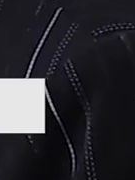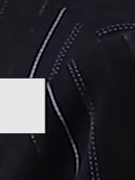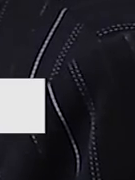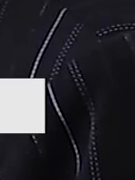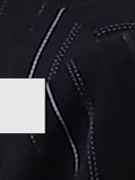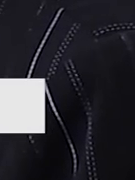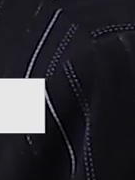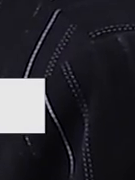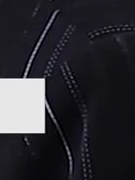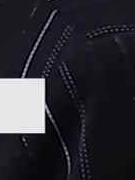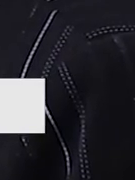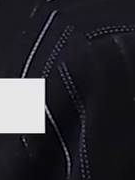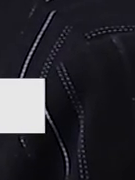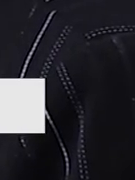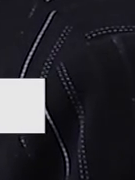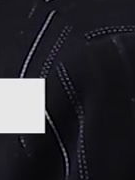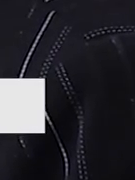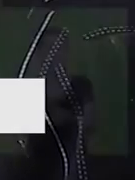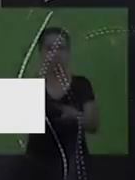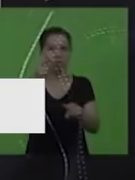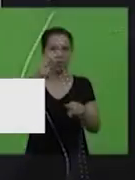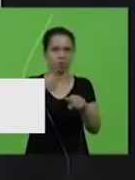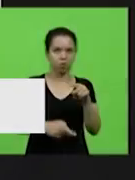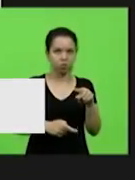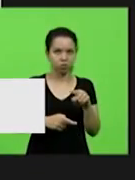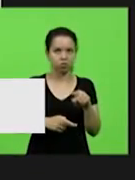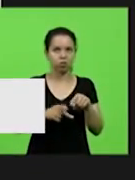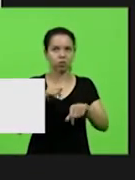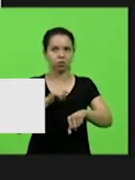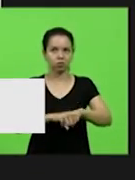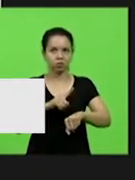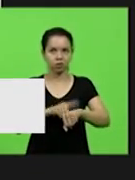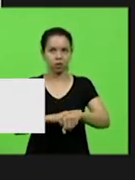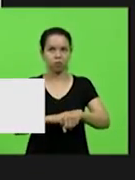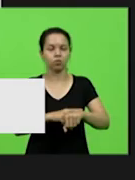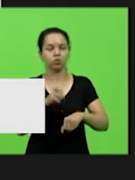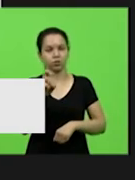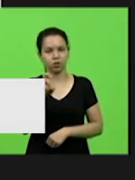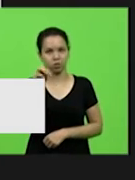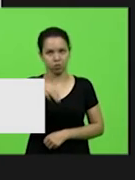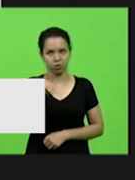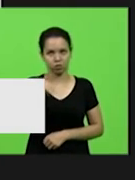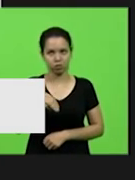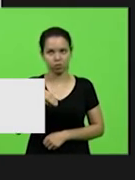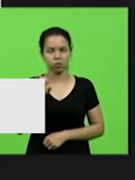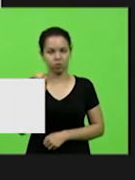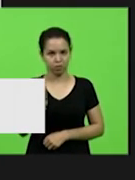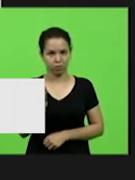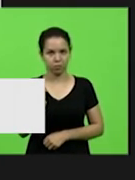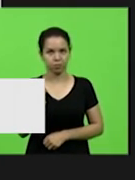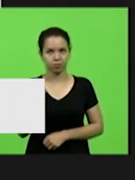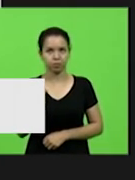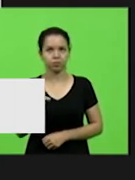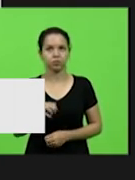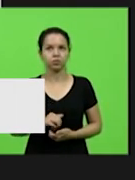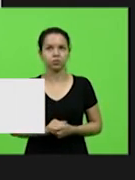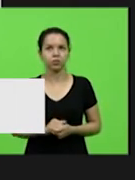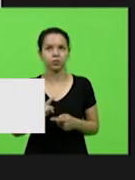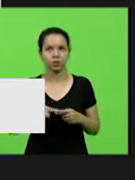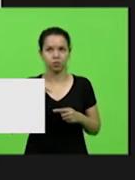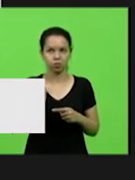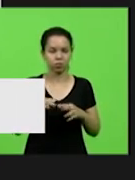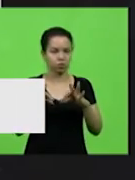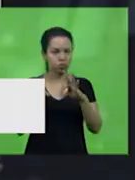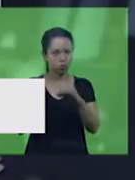ensino consultados nos últimos meses. Ela também levou em conta o resultado da audiência pública realizada